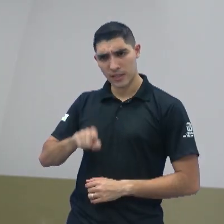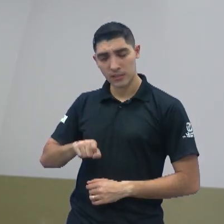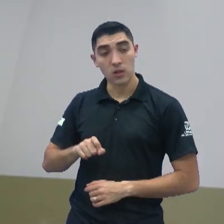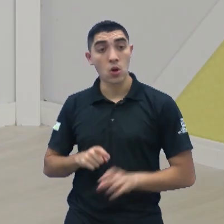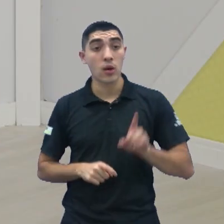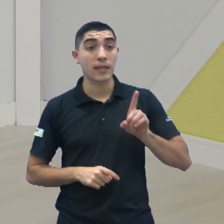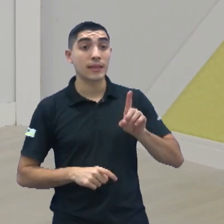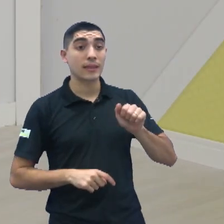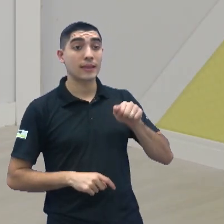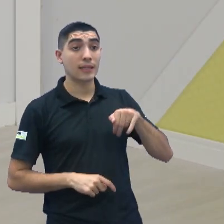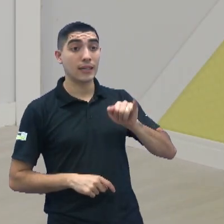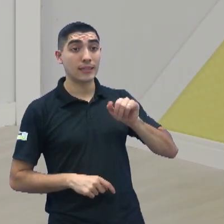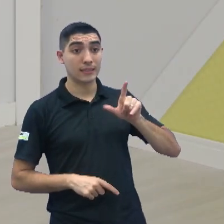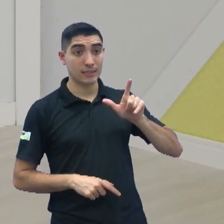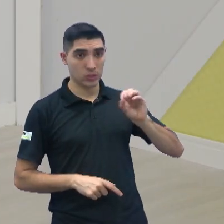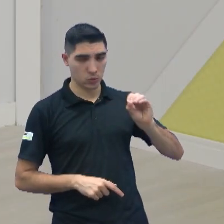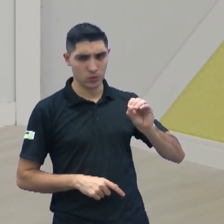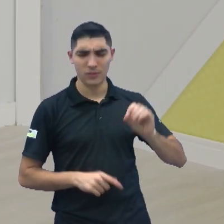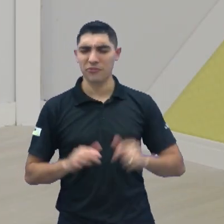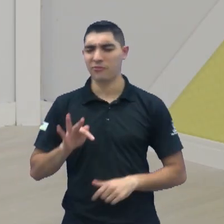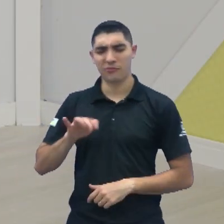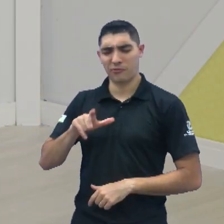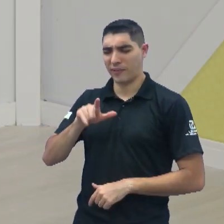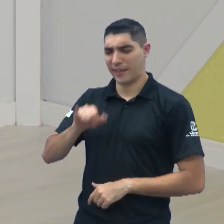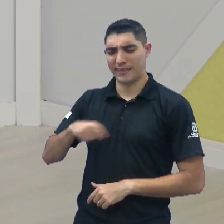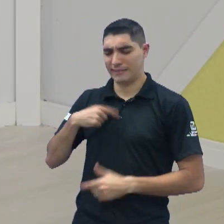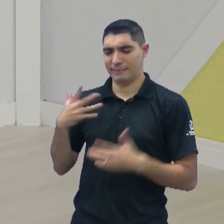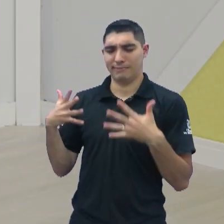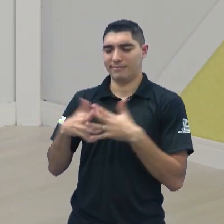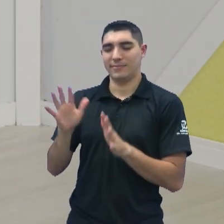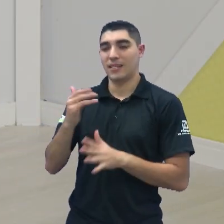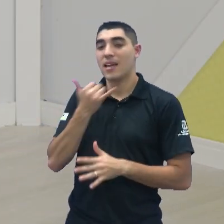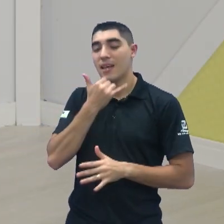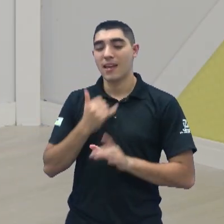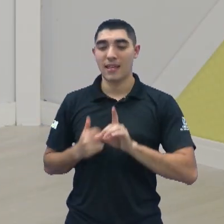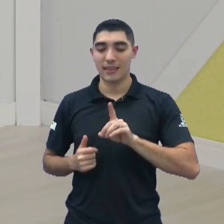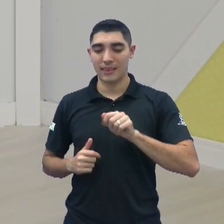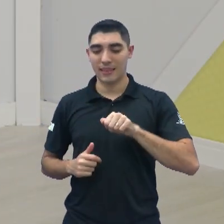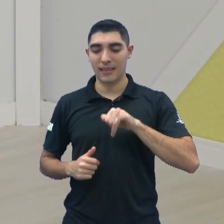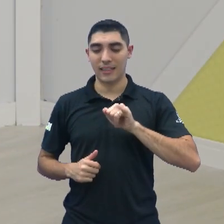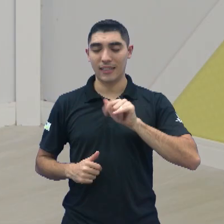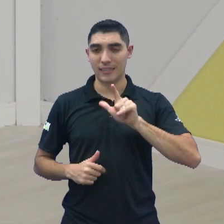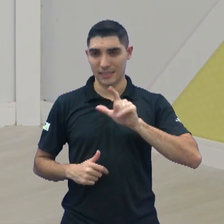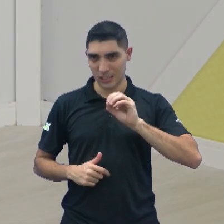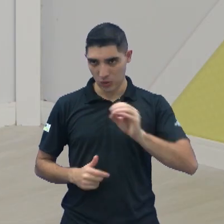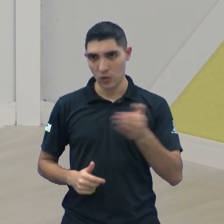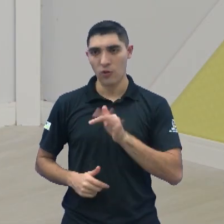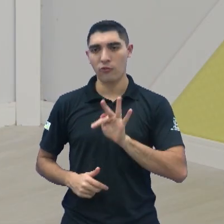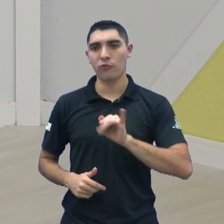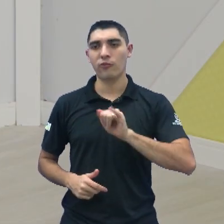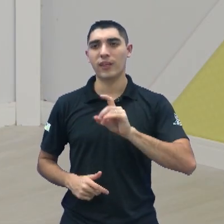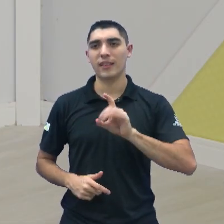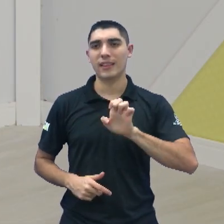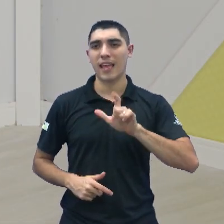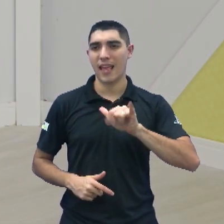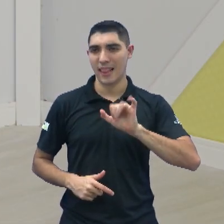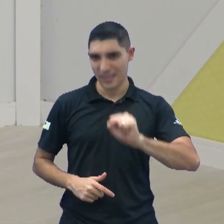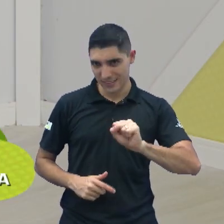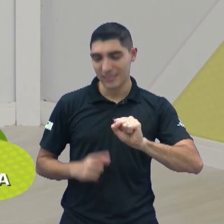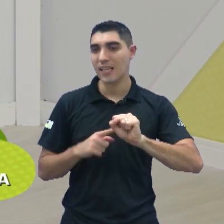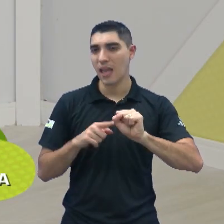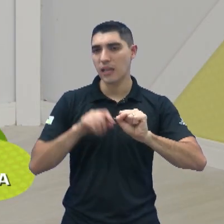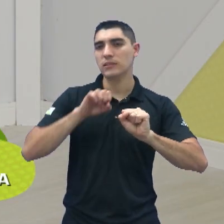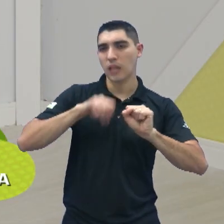Fidelis. Danilo Fidelis, Félix. Danilo Fidelis também foi uma ausência. A gente ficou sabendo na hora do jogo que ele nem tinha